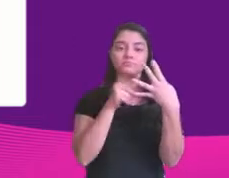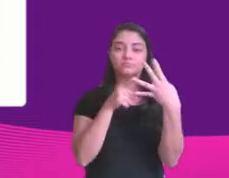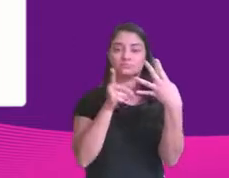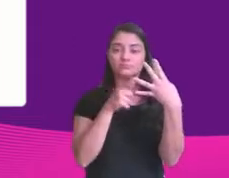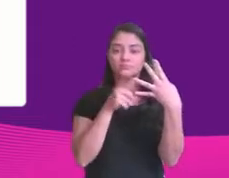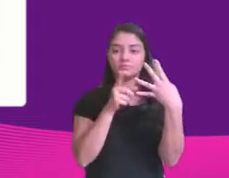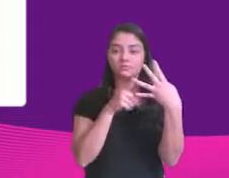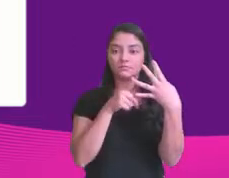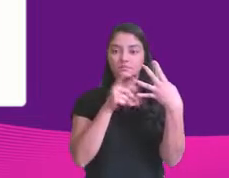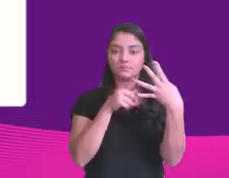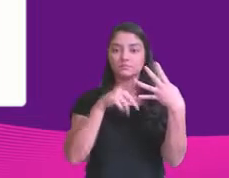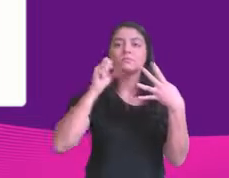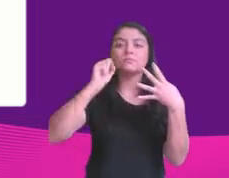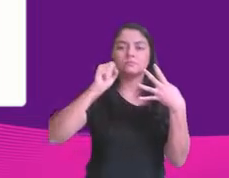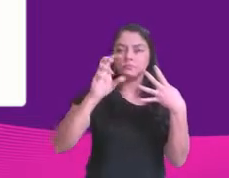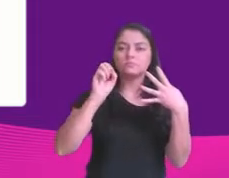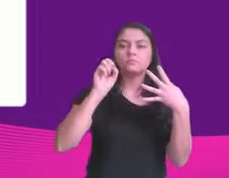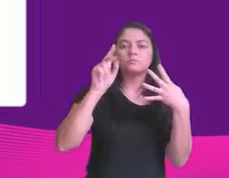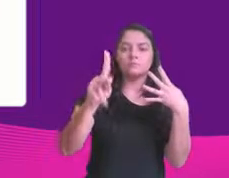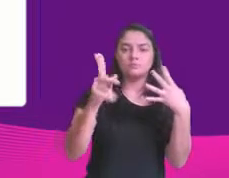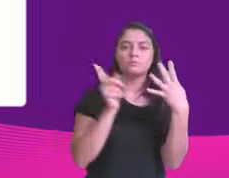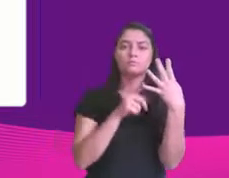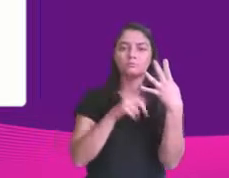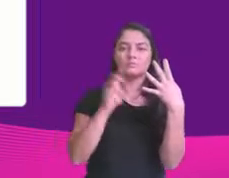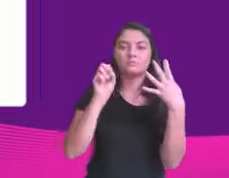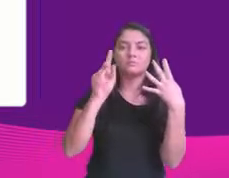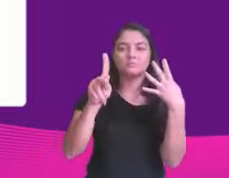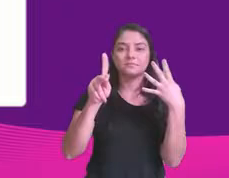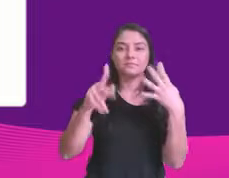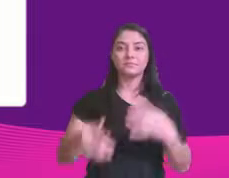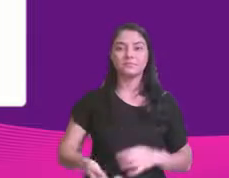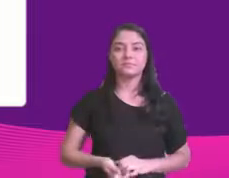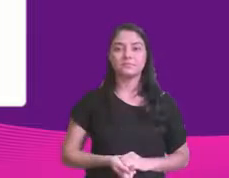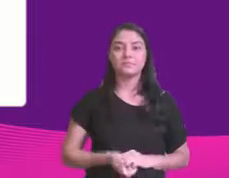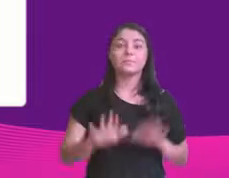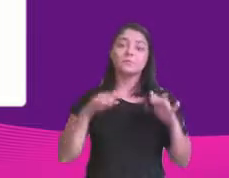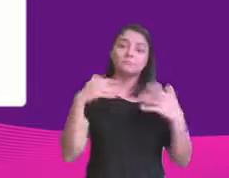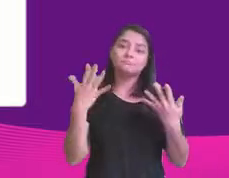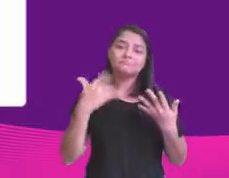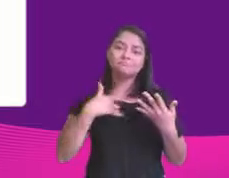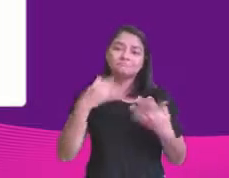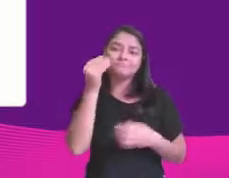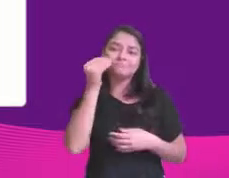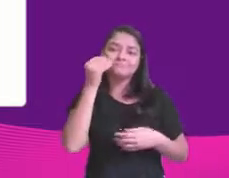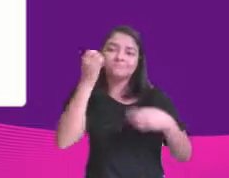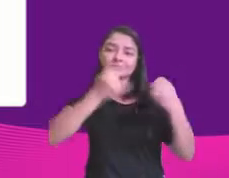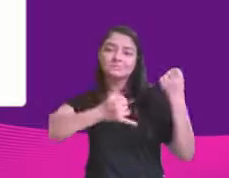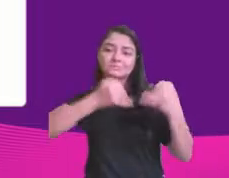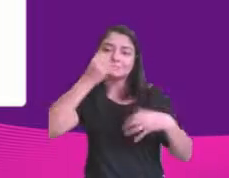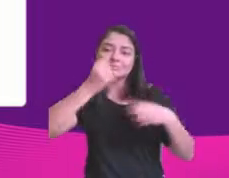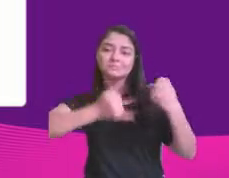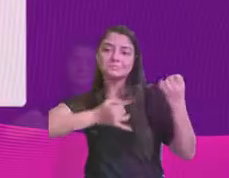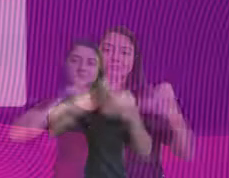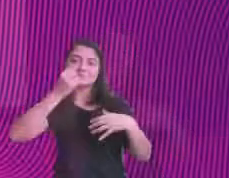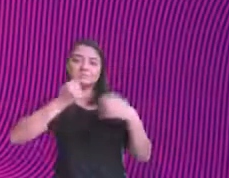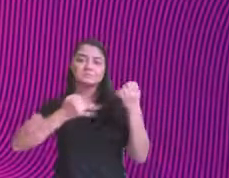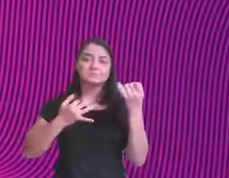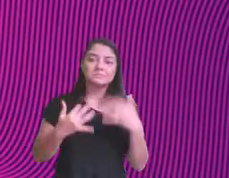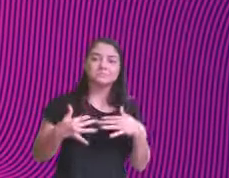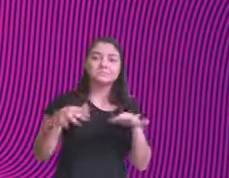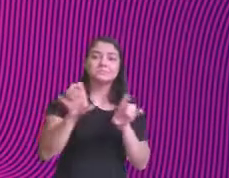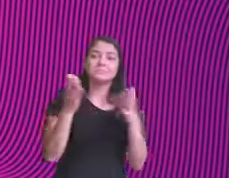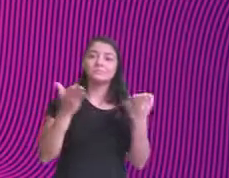para pseudomixoma peritoneal e mesotelioma. Tá? Então, assim, eu tentei trazer um apanhado maior, a gente vai poder discutir um pouquinho